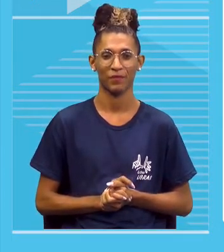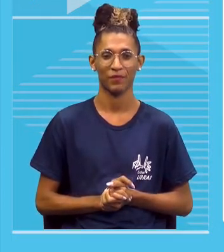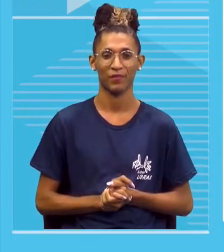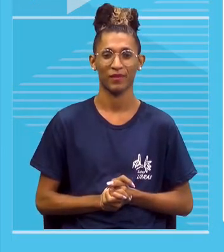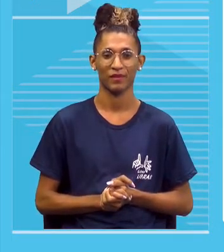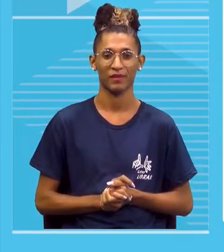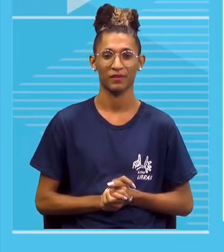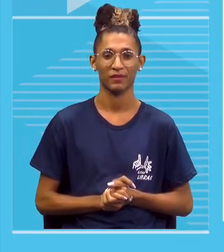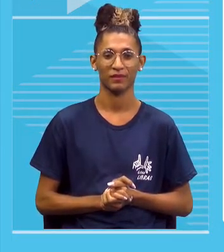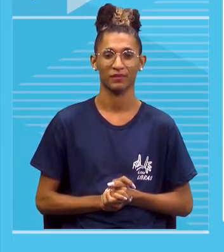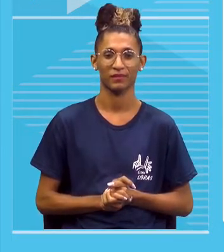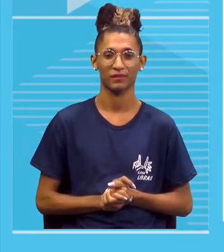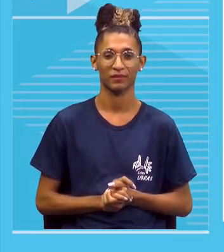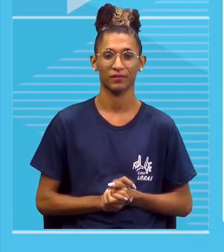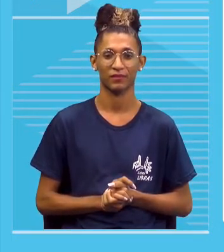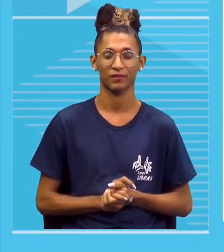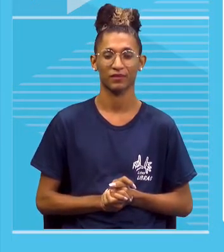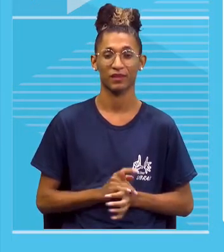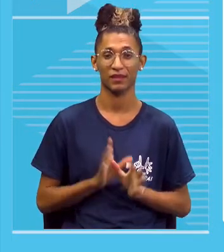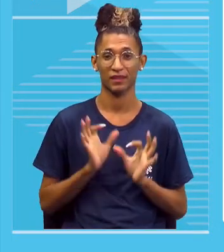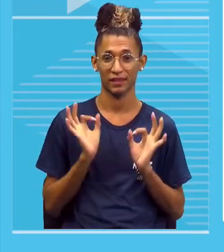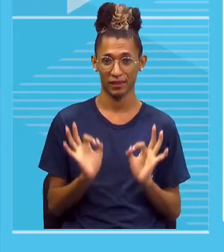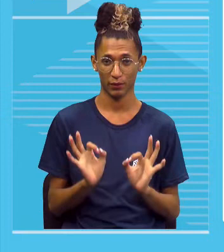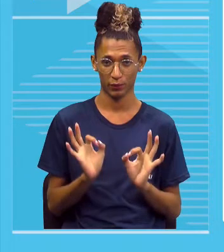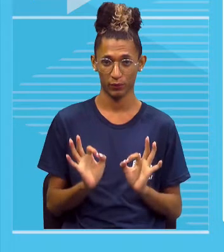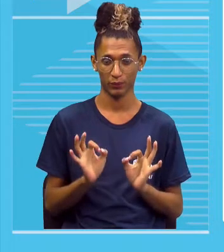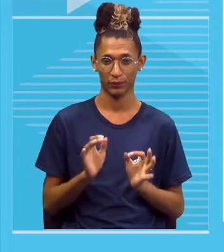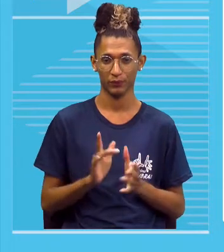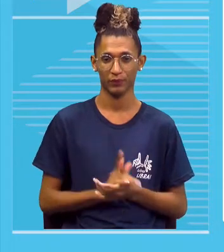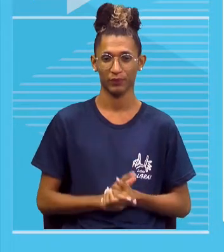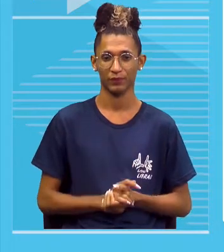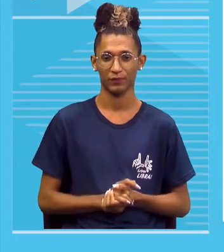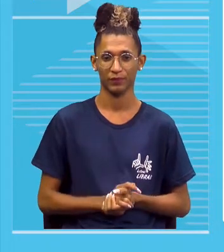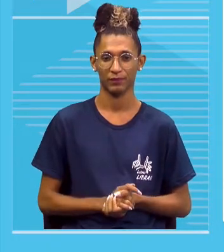Oi beleza beleza beleza de boa na lagoa